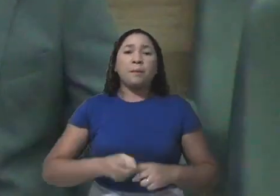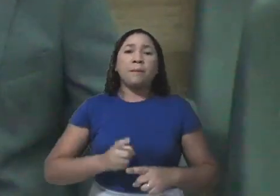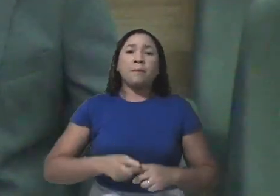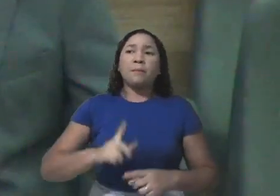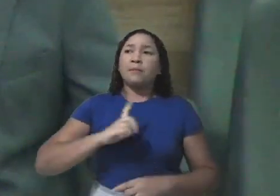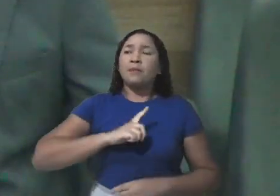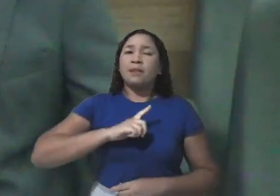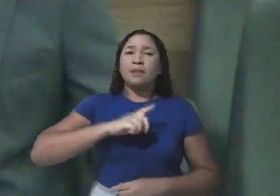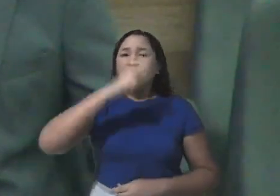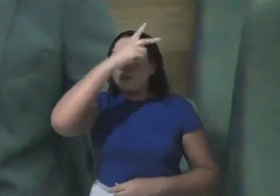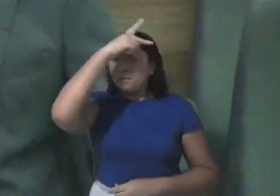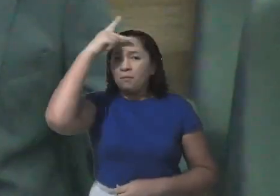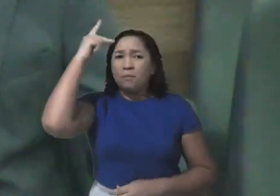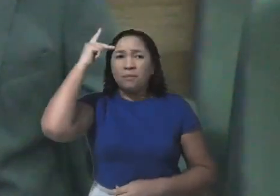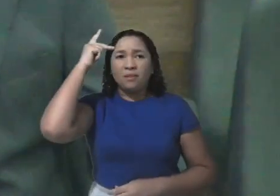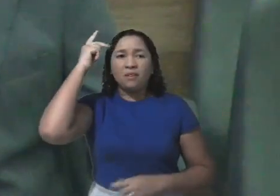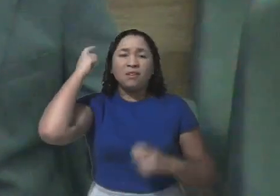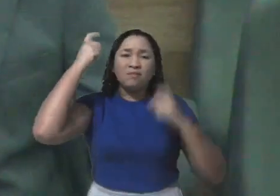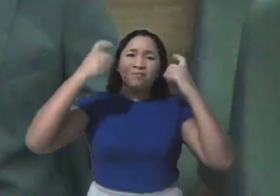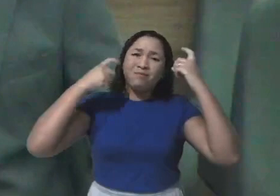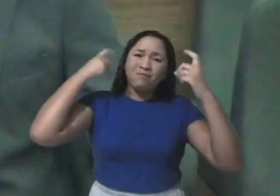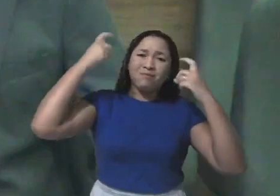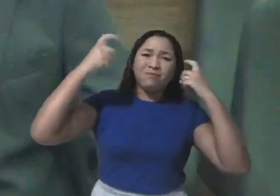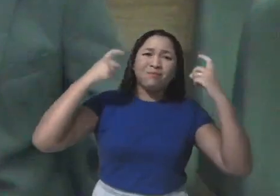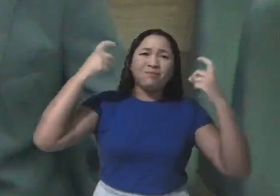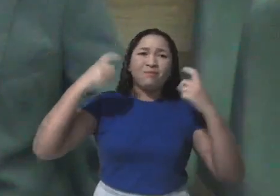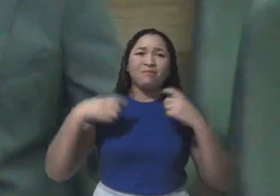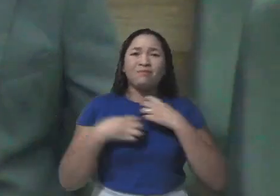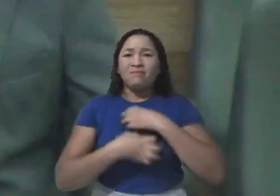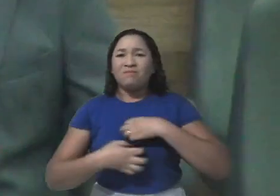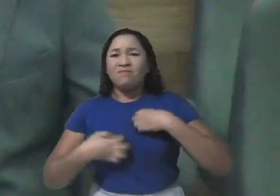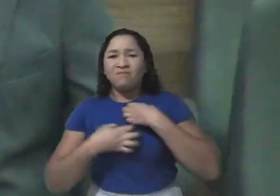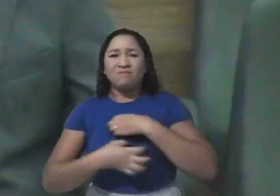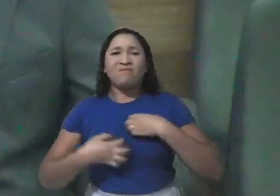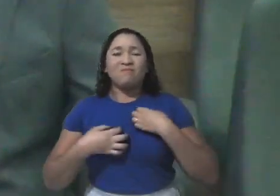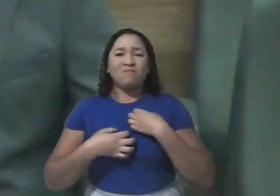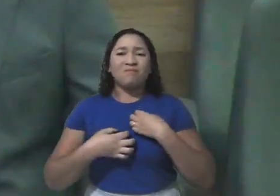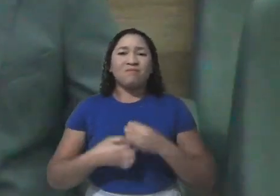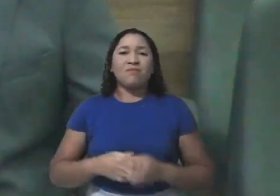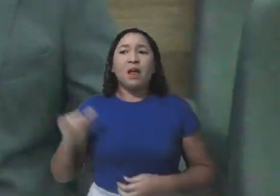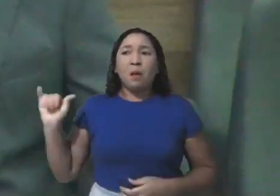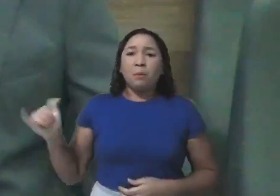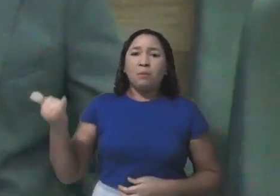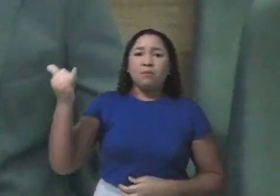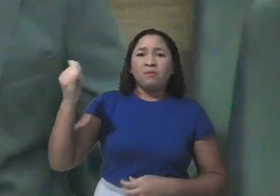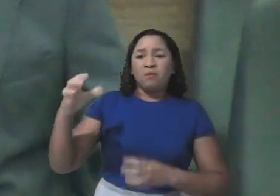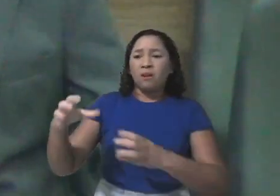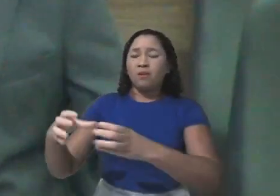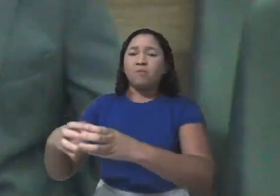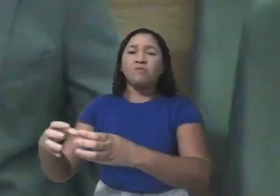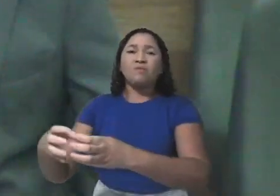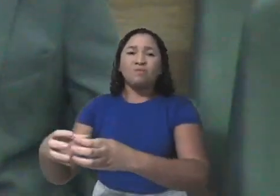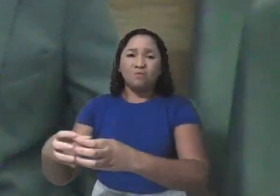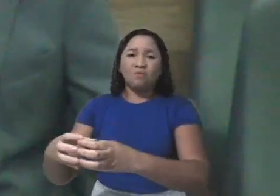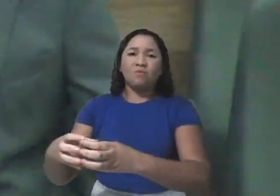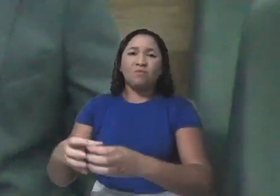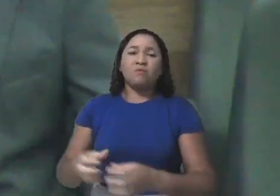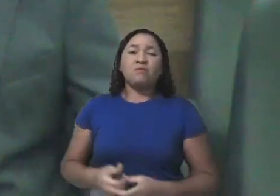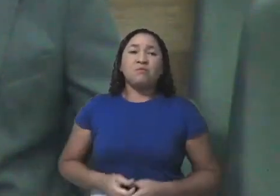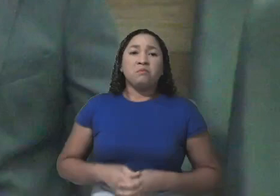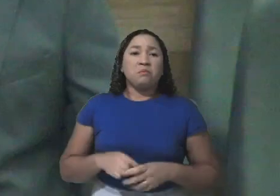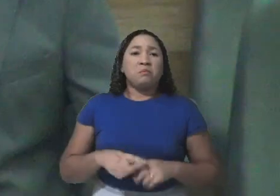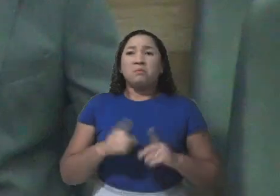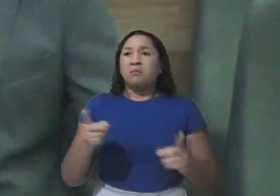pessoas deturpando e se aproveitando daquela comunidade. Mas não era só nesse assunto. No ministério